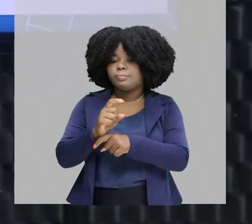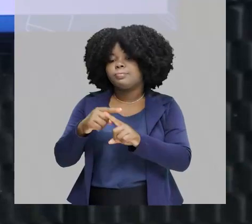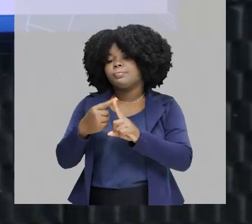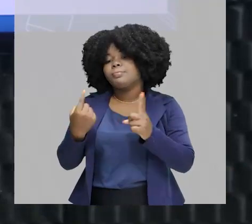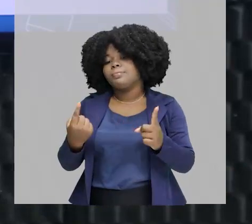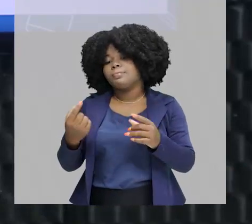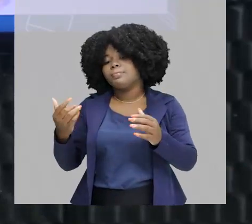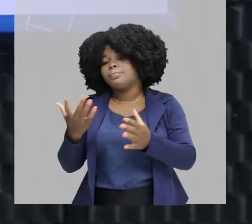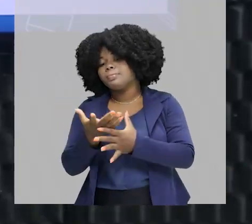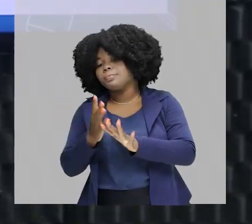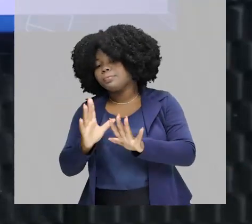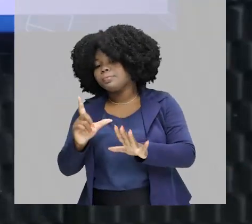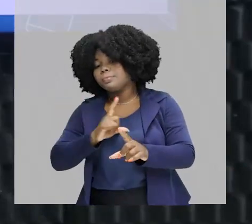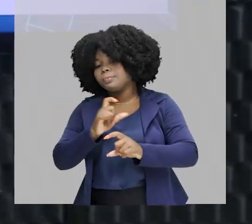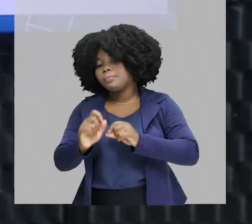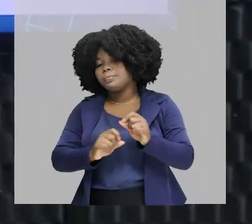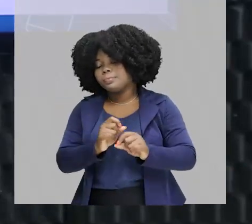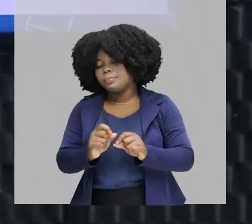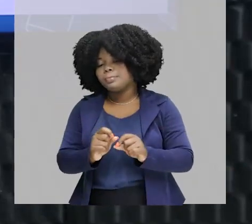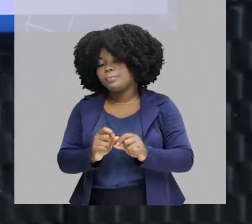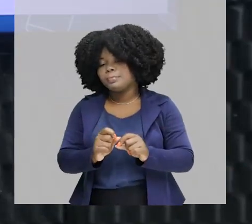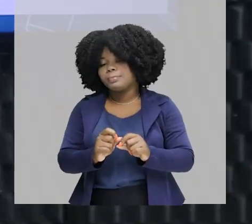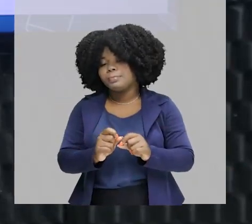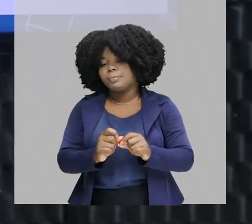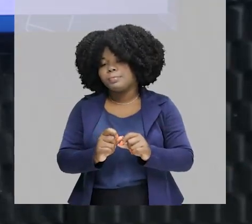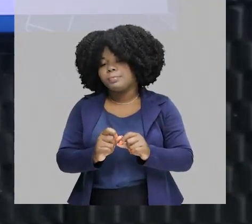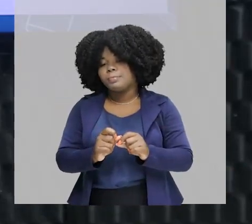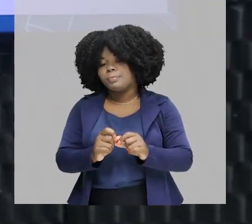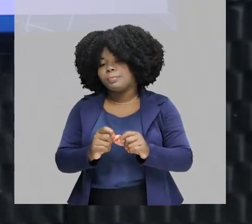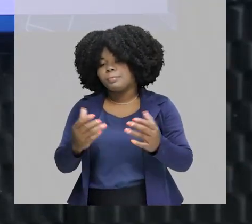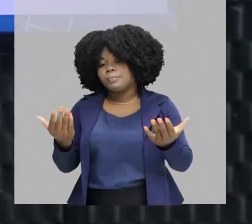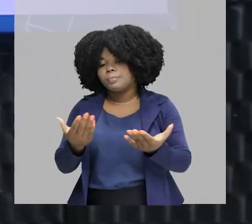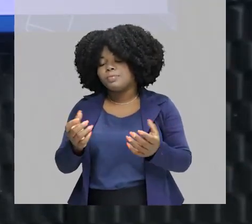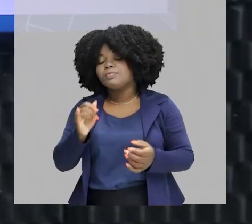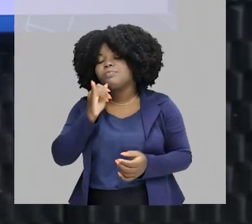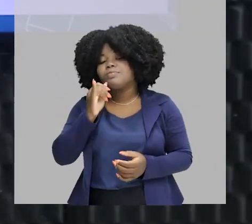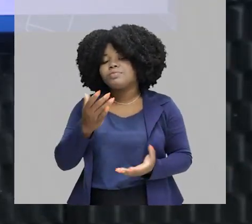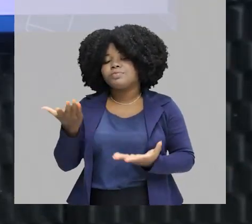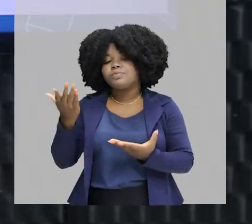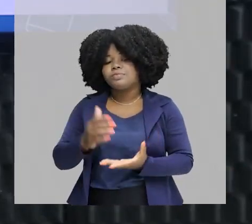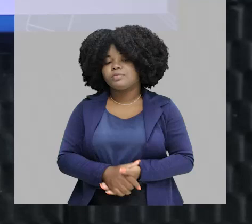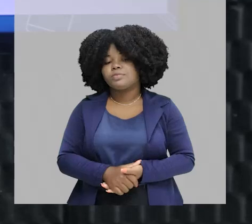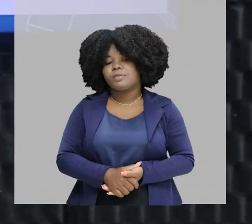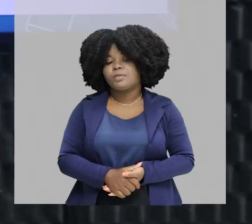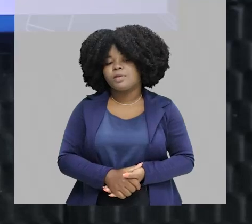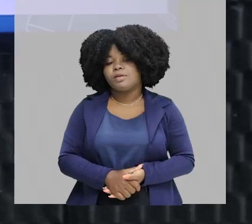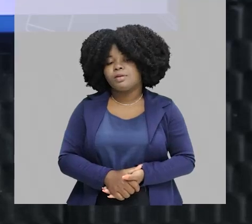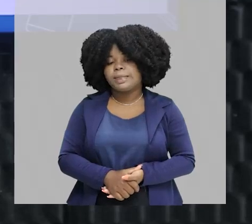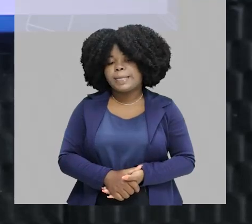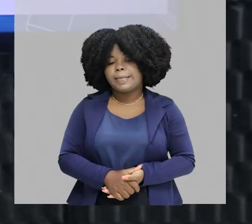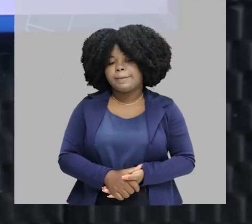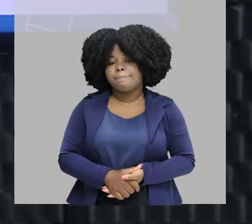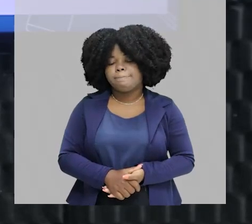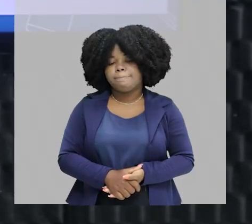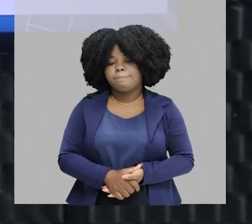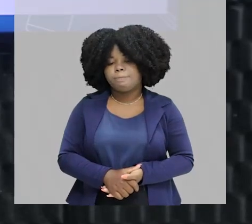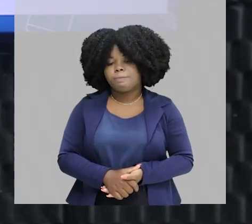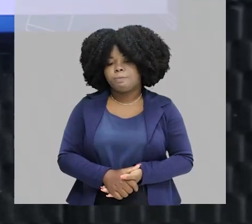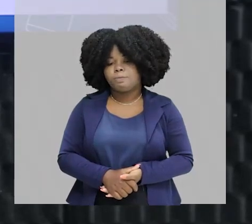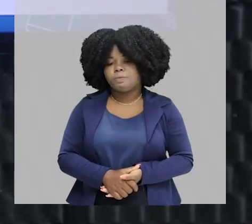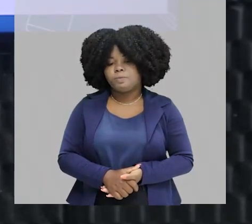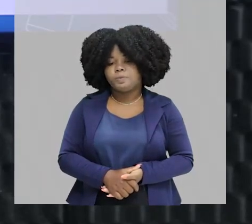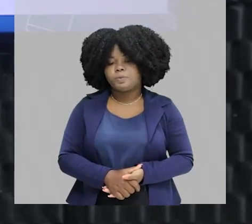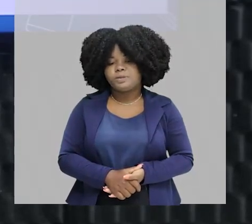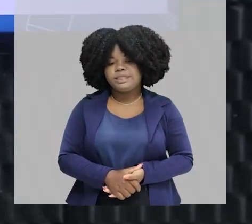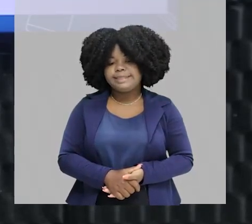sua conclusão tem um impacto ou um resultado no momento atual. Por exemplo, I'm tired because